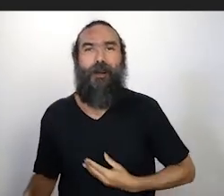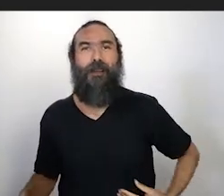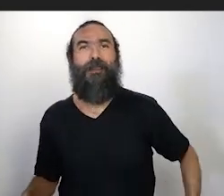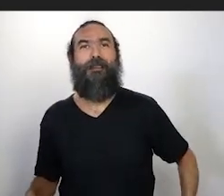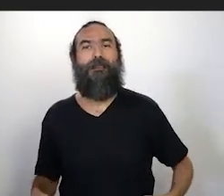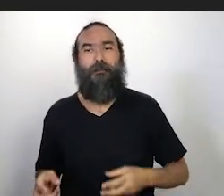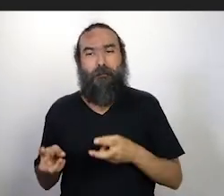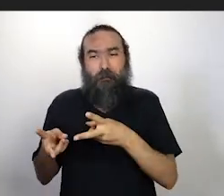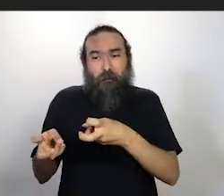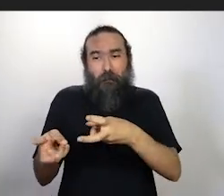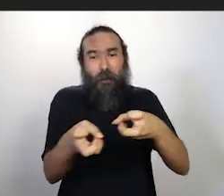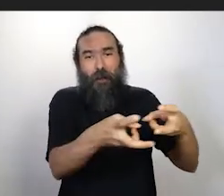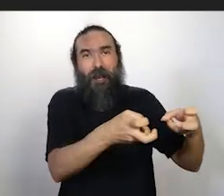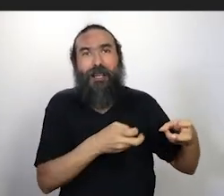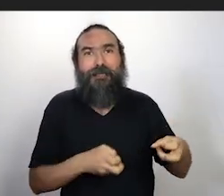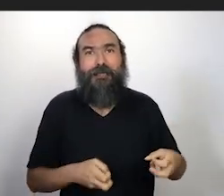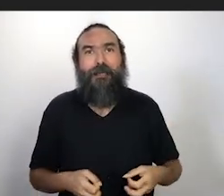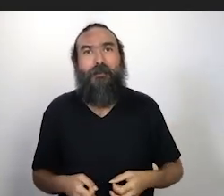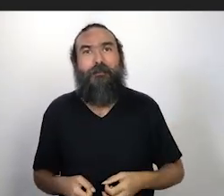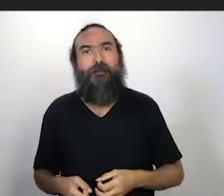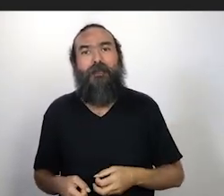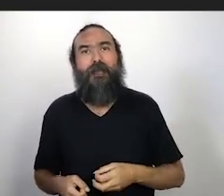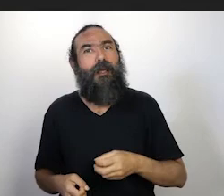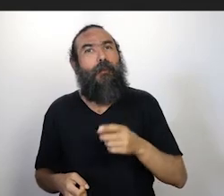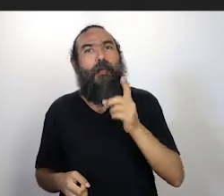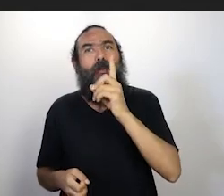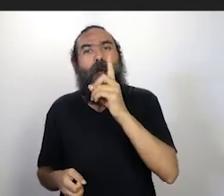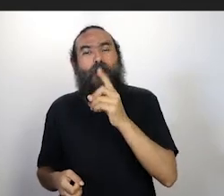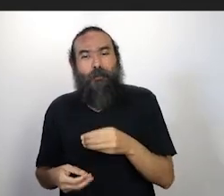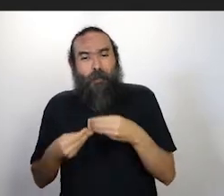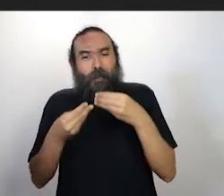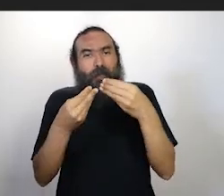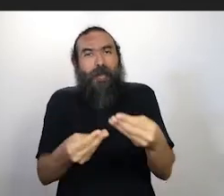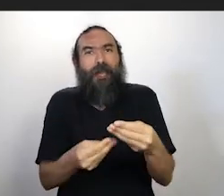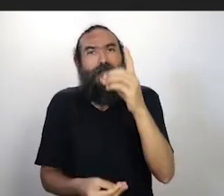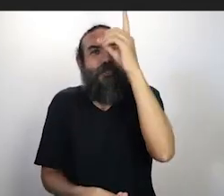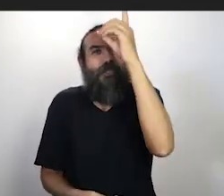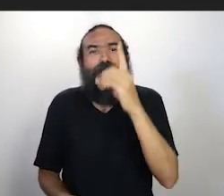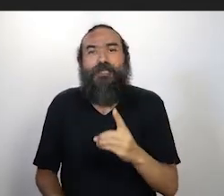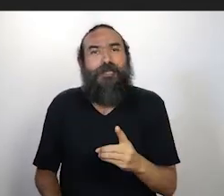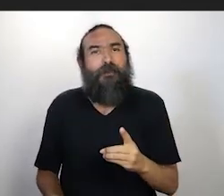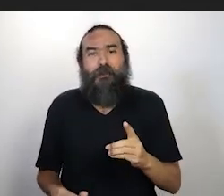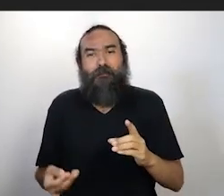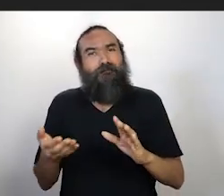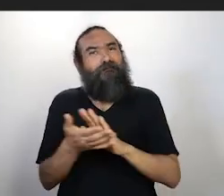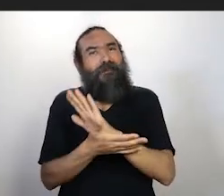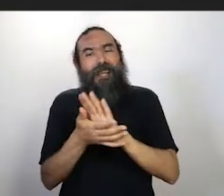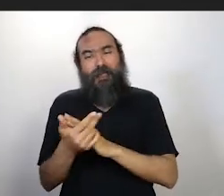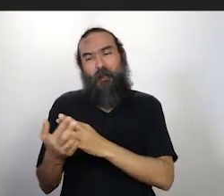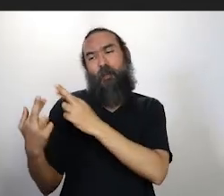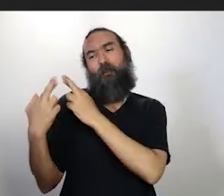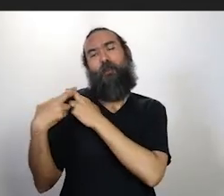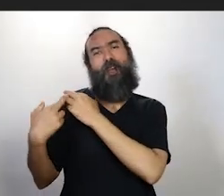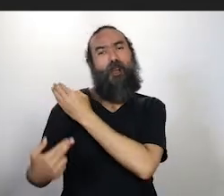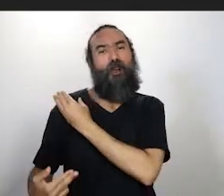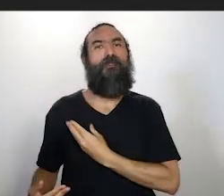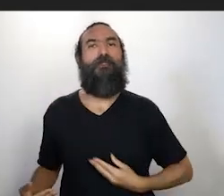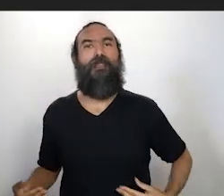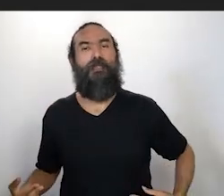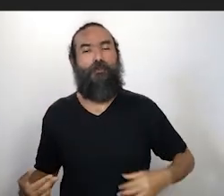ao usufruto daquilo que a natureza oferece sem nenhuma responsabilidade e do lucro acima da